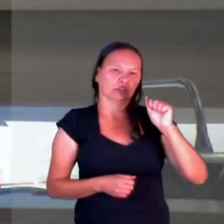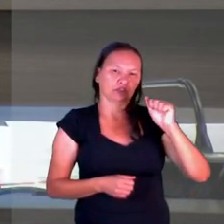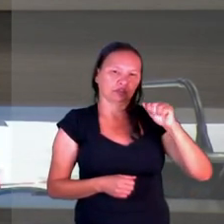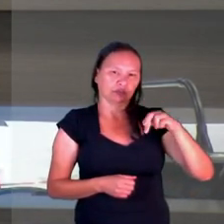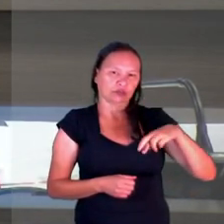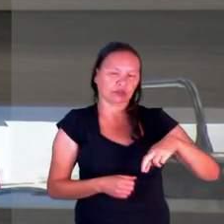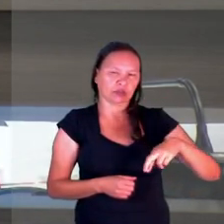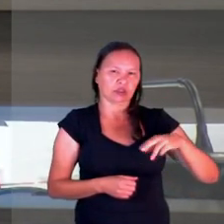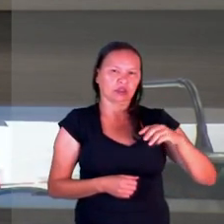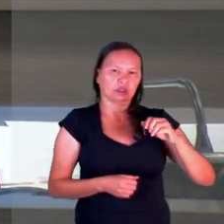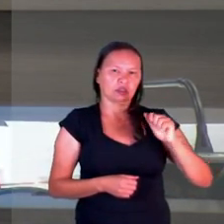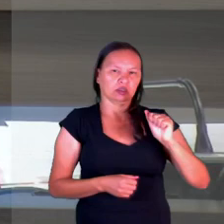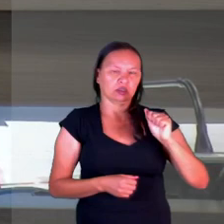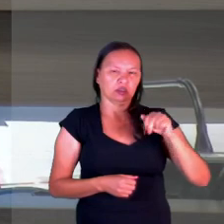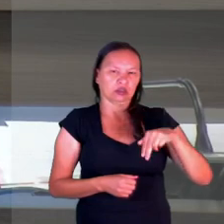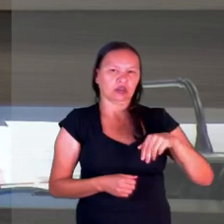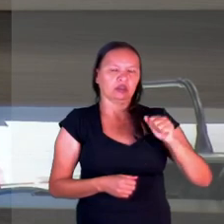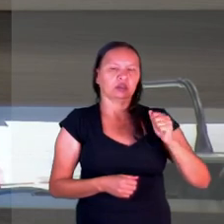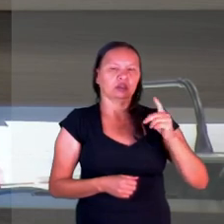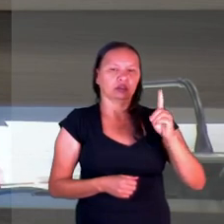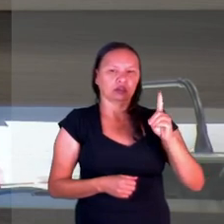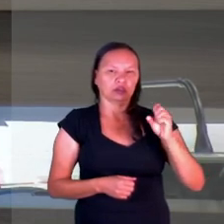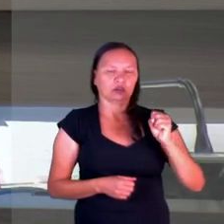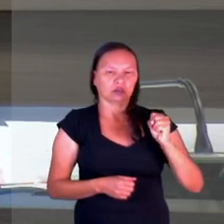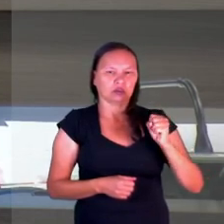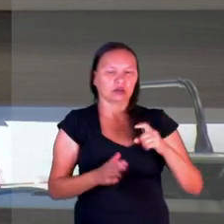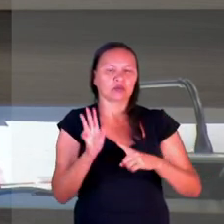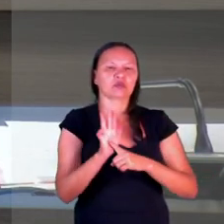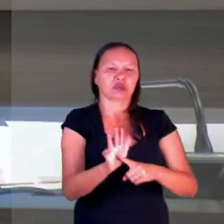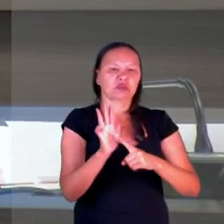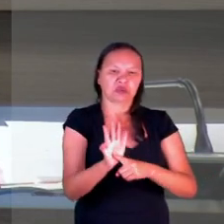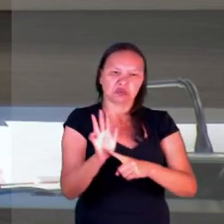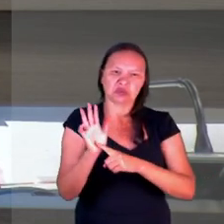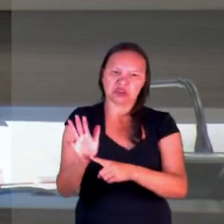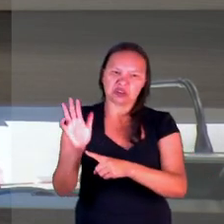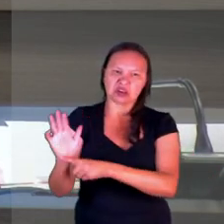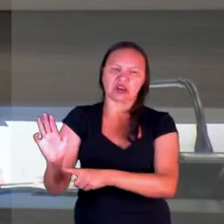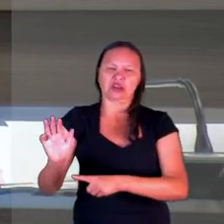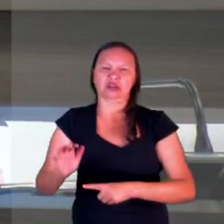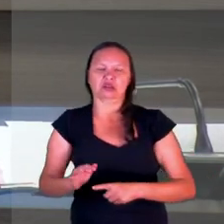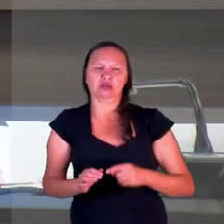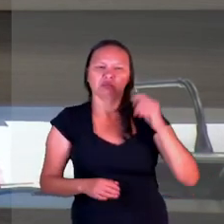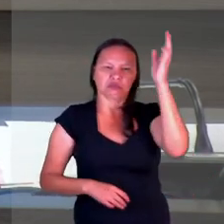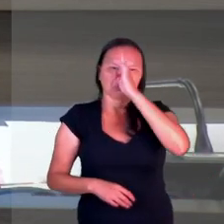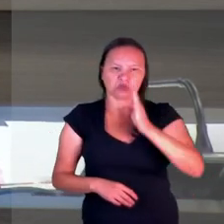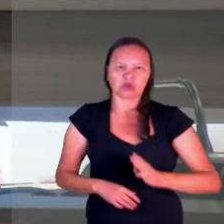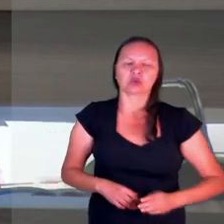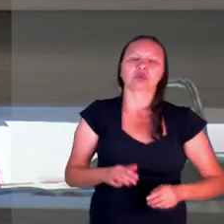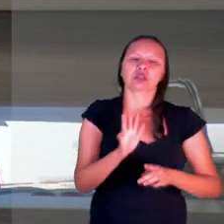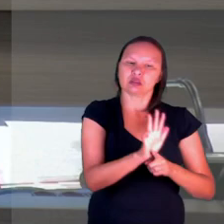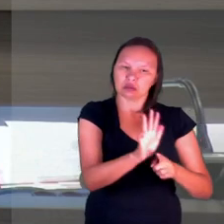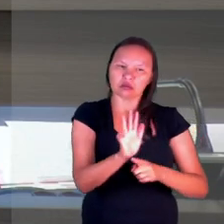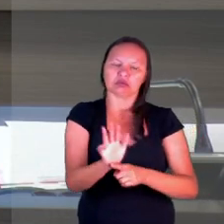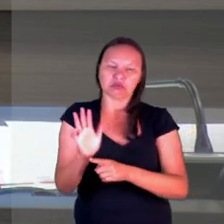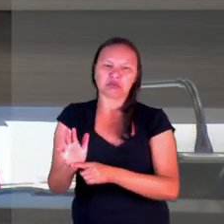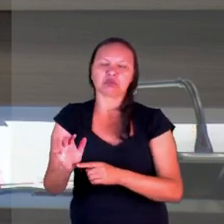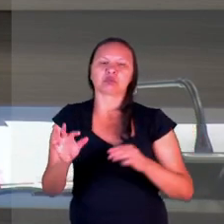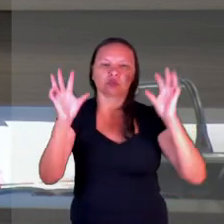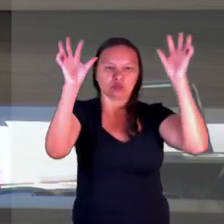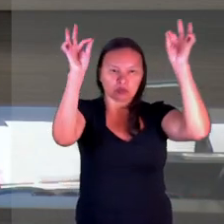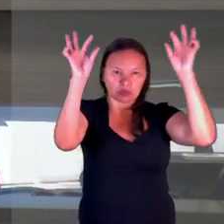que merece realmente ser mais divulgado eh em todo o Brasil né eh